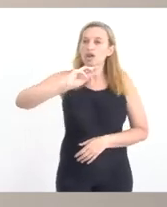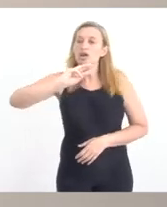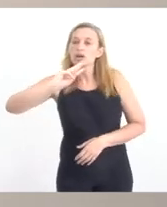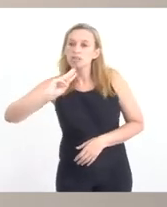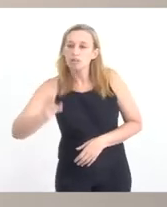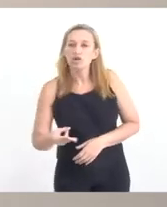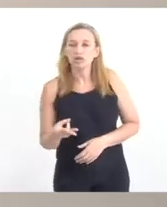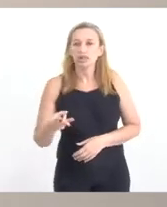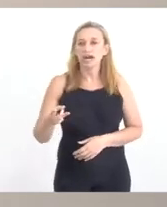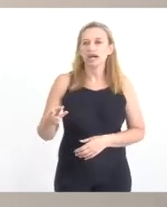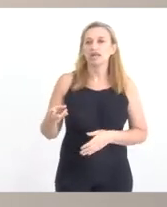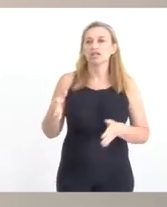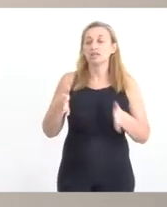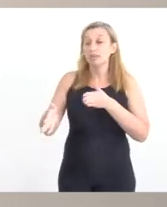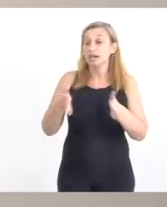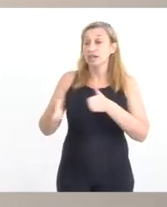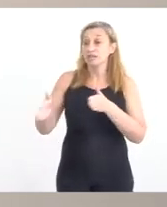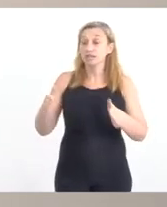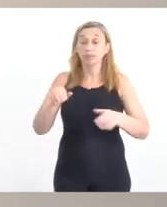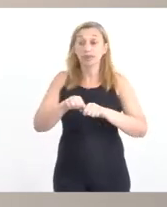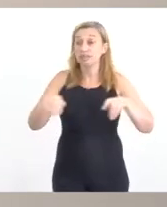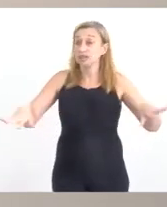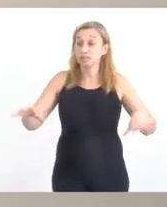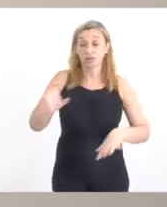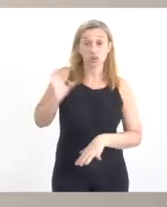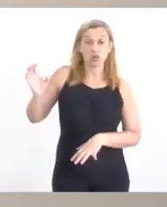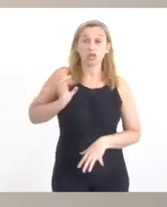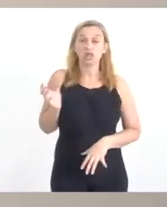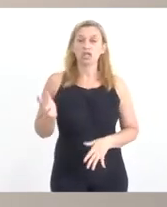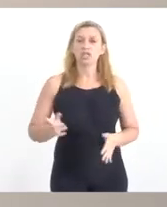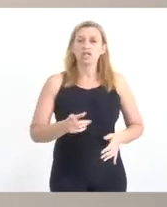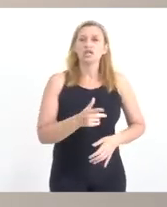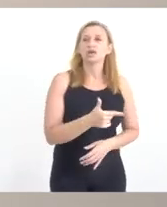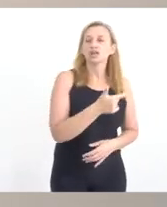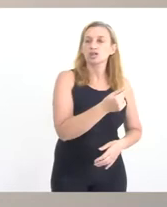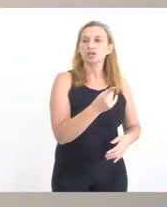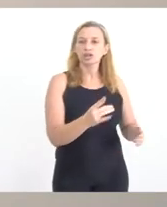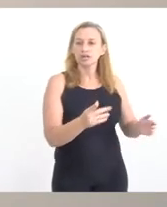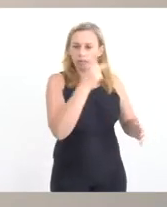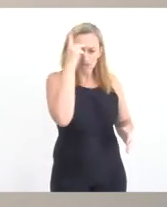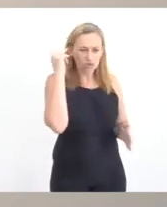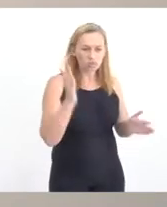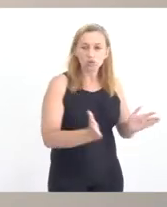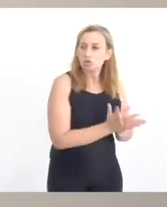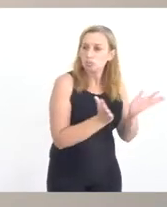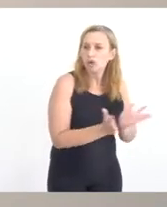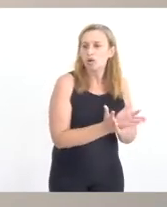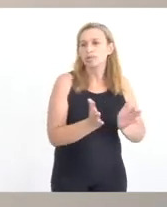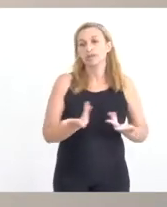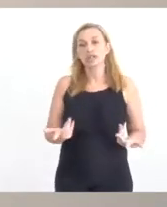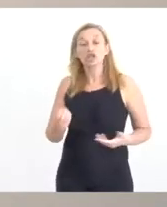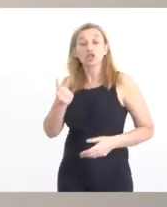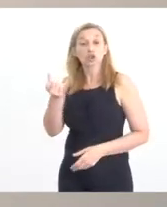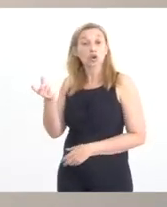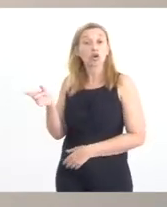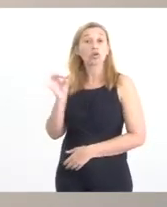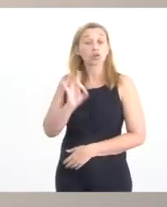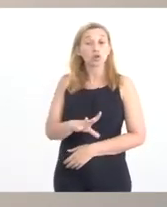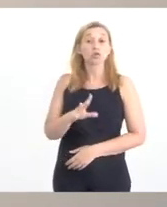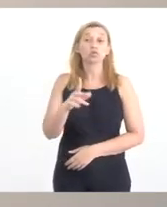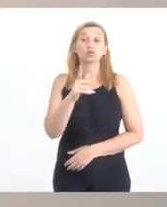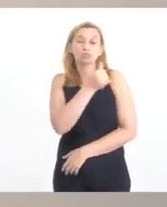temos 20 milhões de pessoas passando fome e temos 42 bilionário gente bilionários só no Brasil